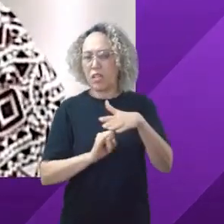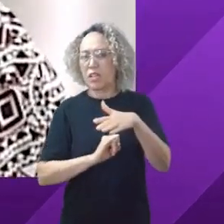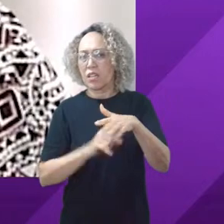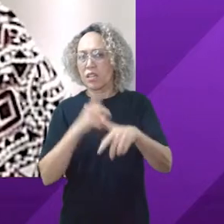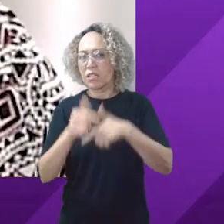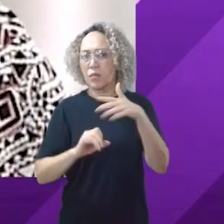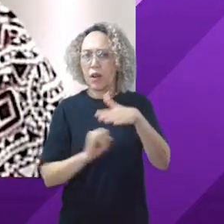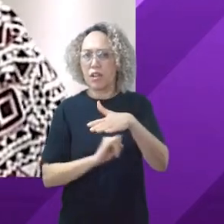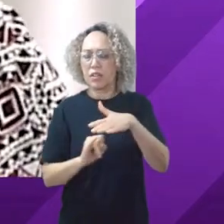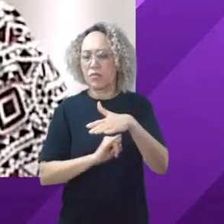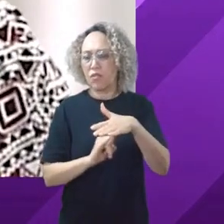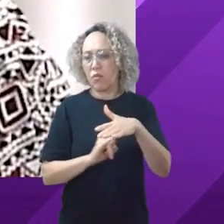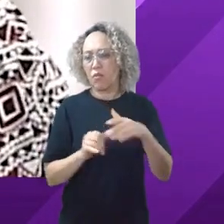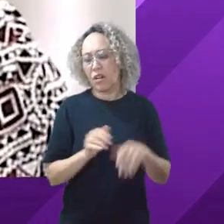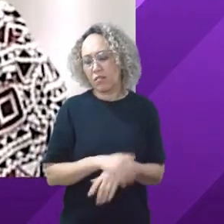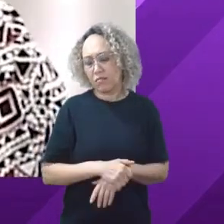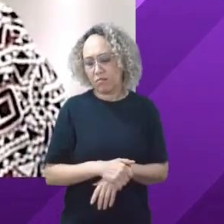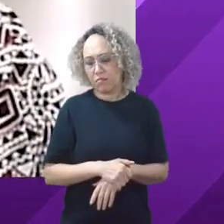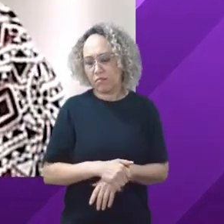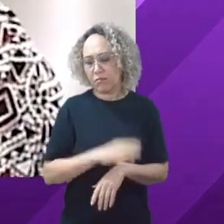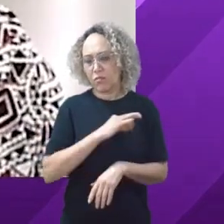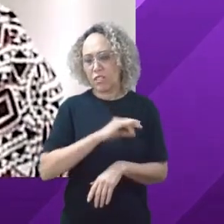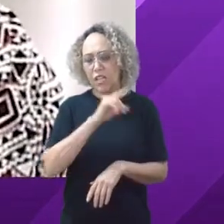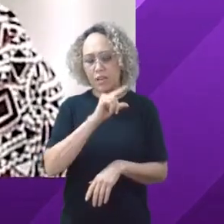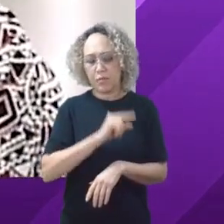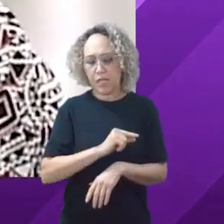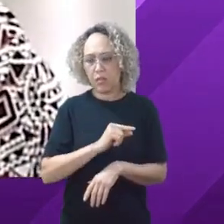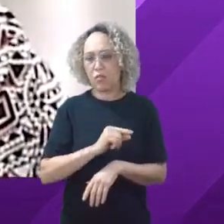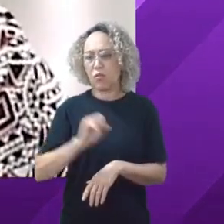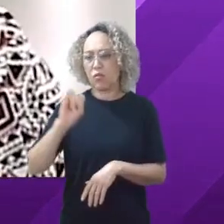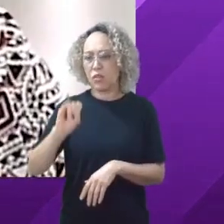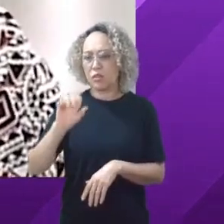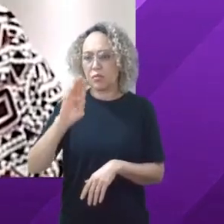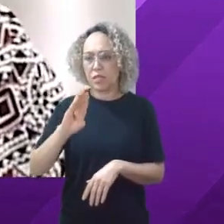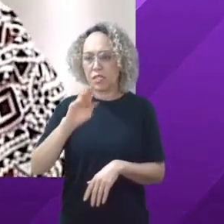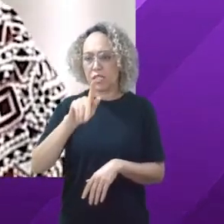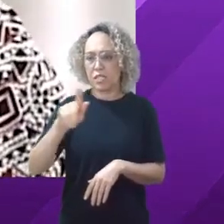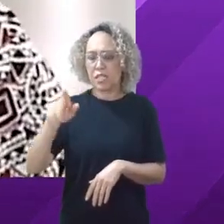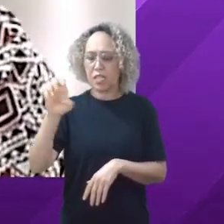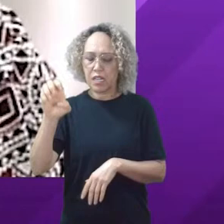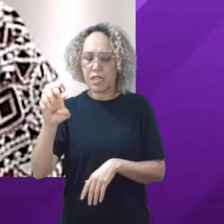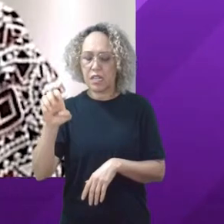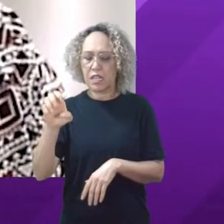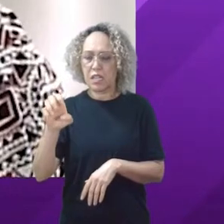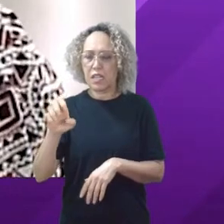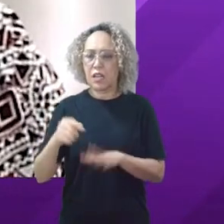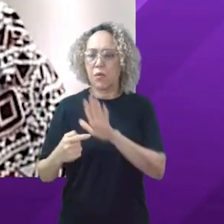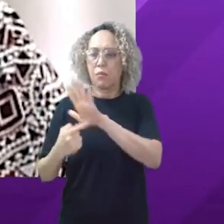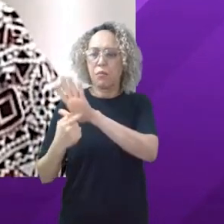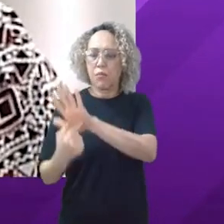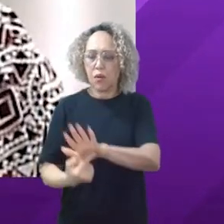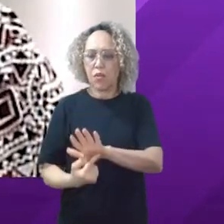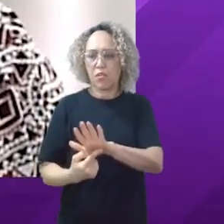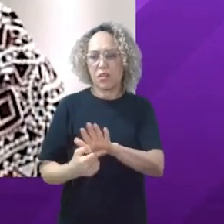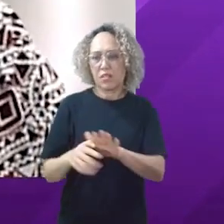vão mostrar que para um rendimento médio de algo em torno de R$